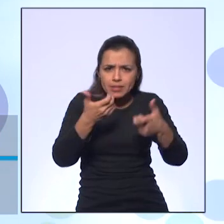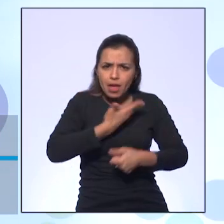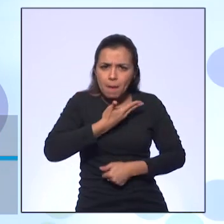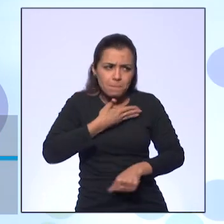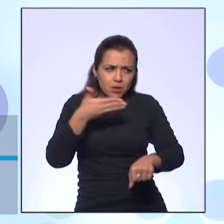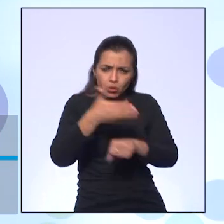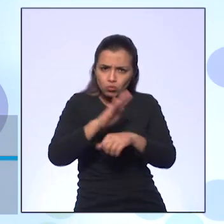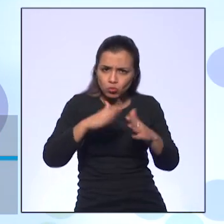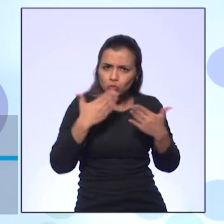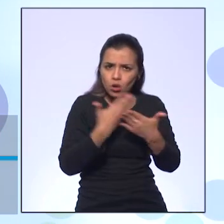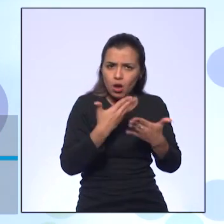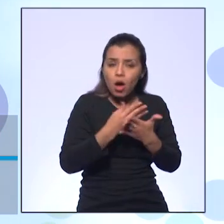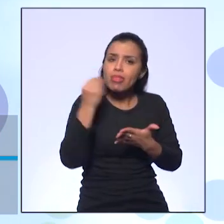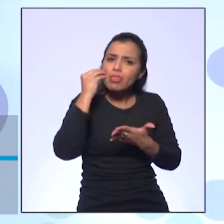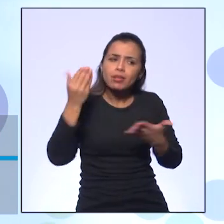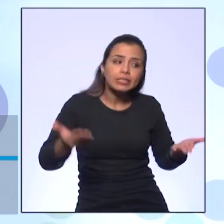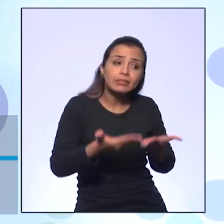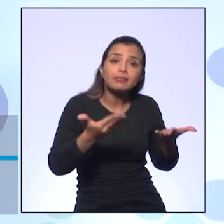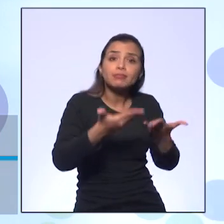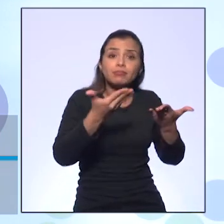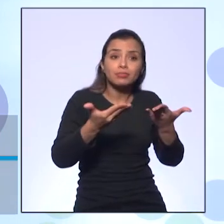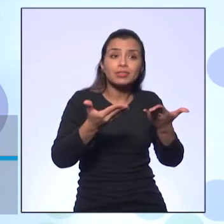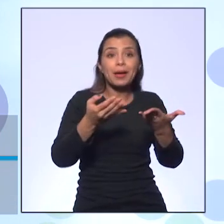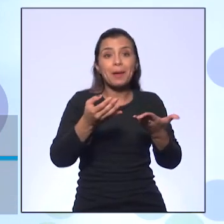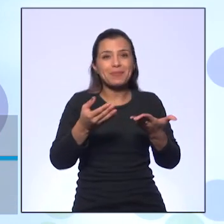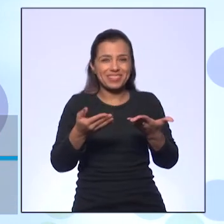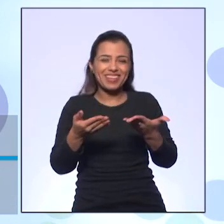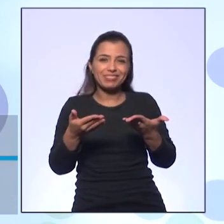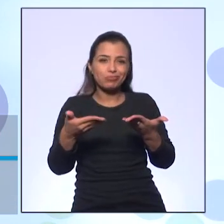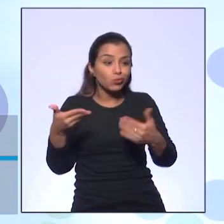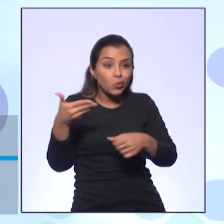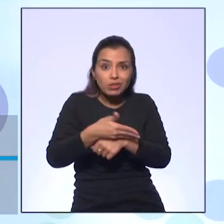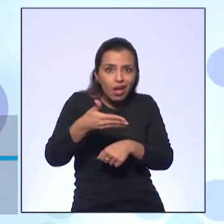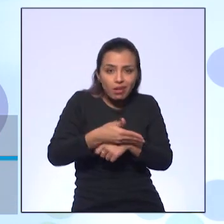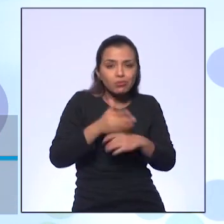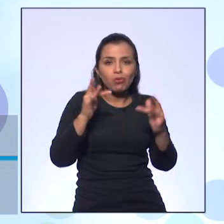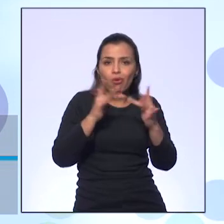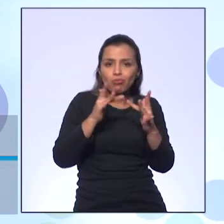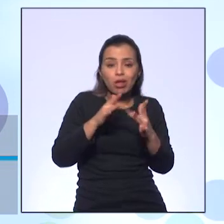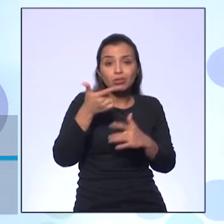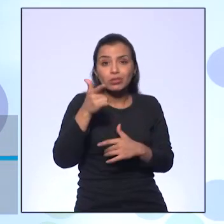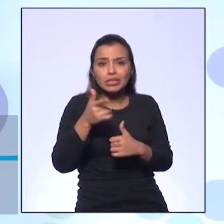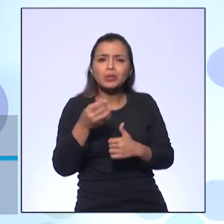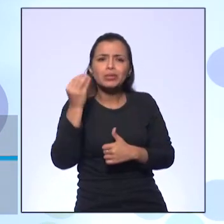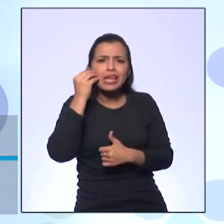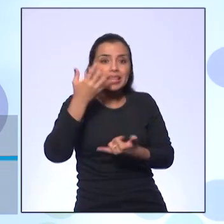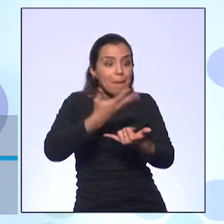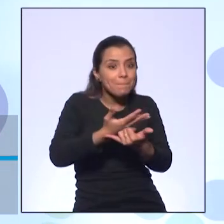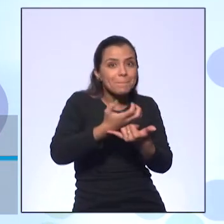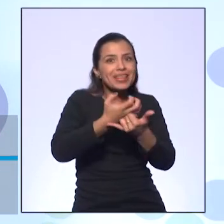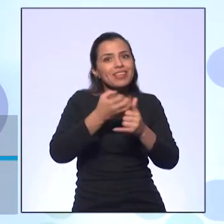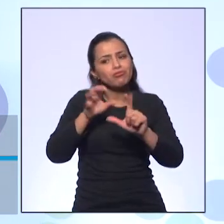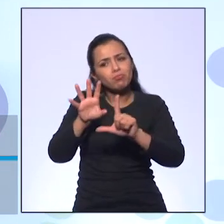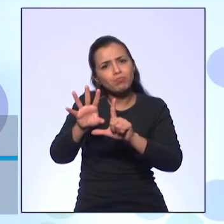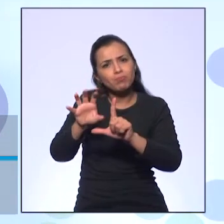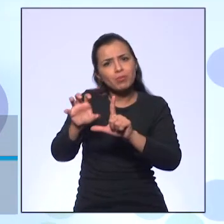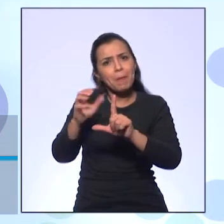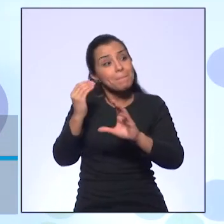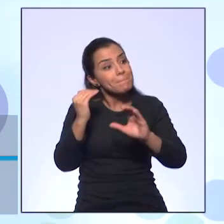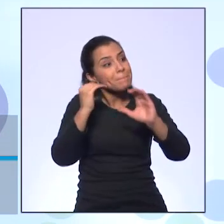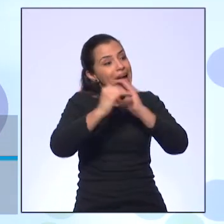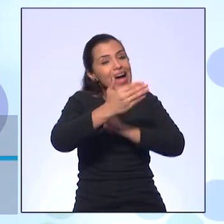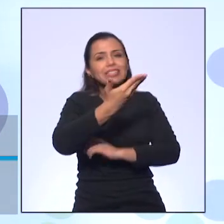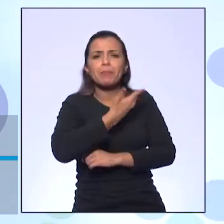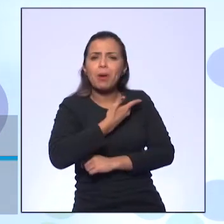amigo que não está indo para a escola, nesse sentido aqui, ó, que não está vendo as nossas aulas, né? Tire print da tela, passe para eles